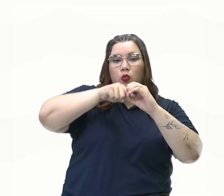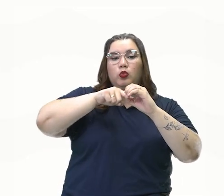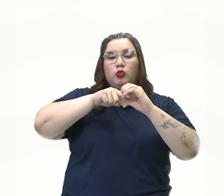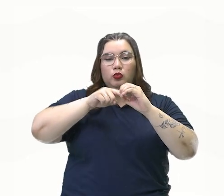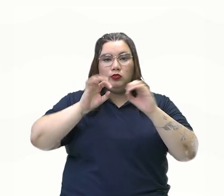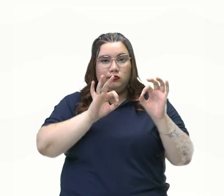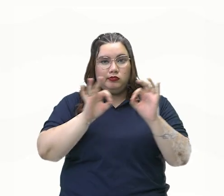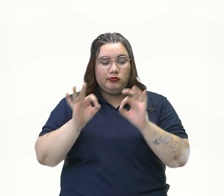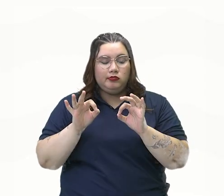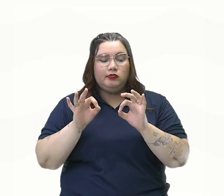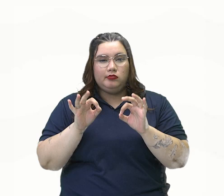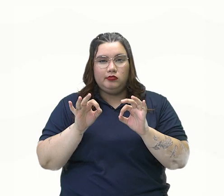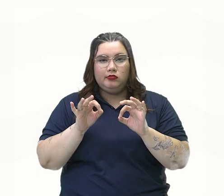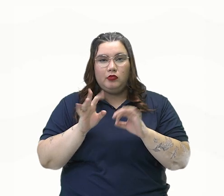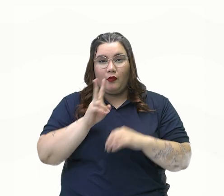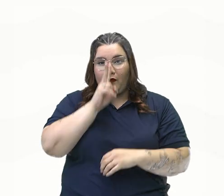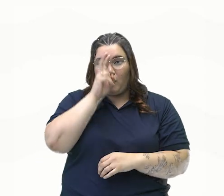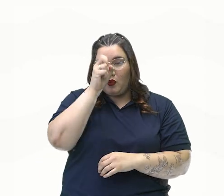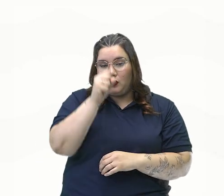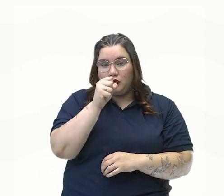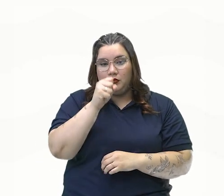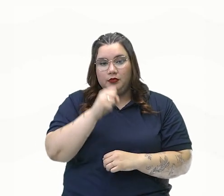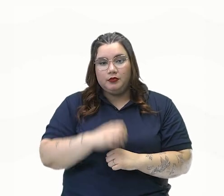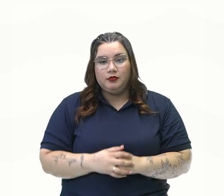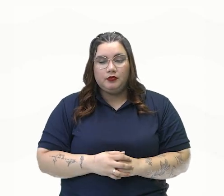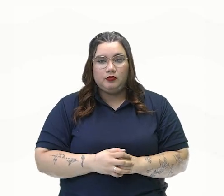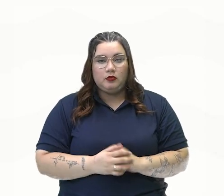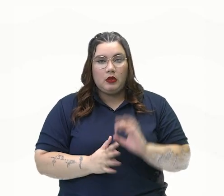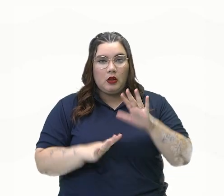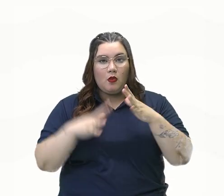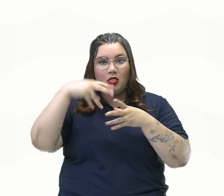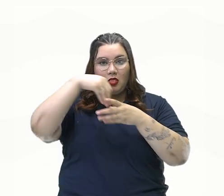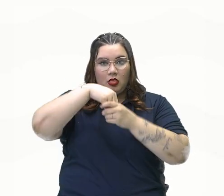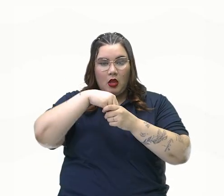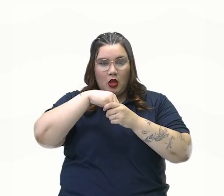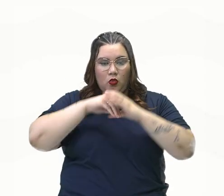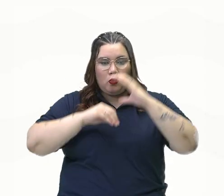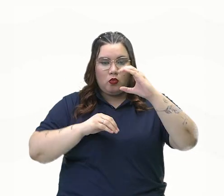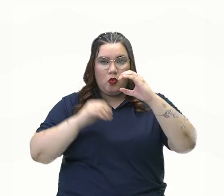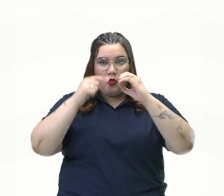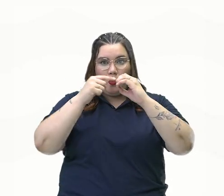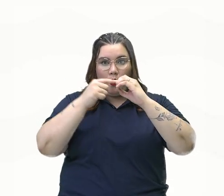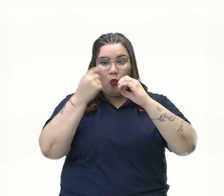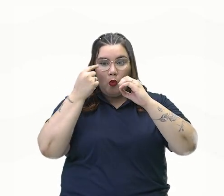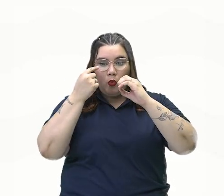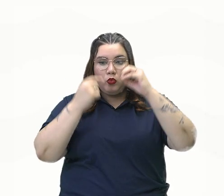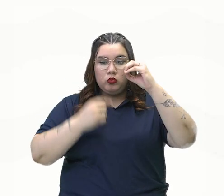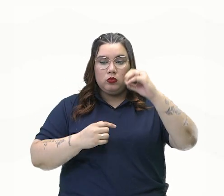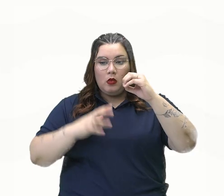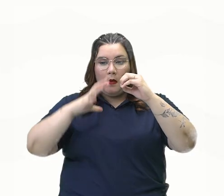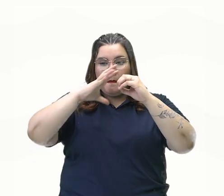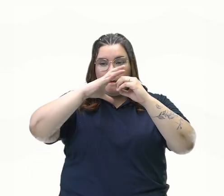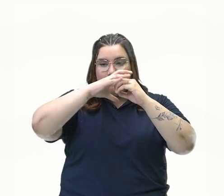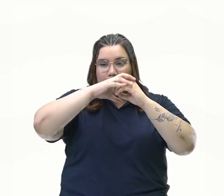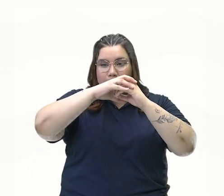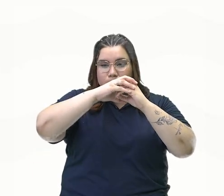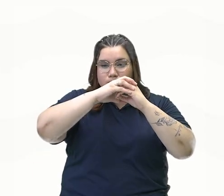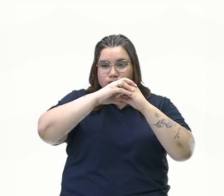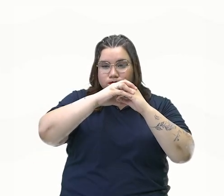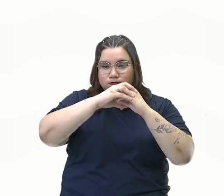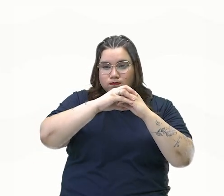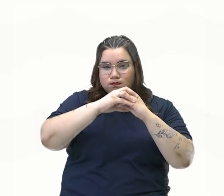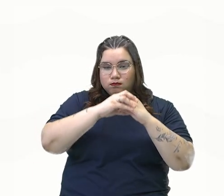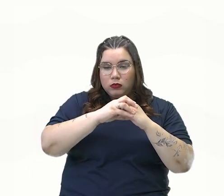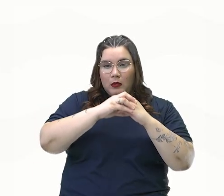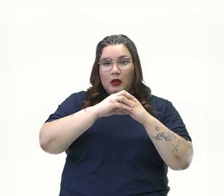Então, o olho ele tem uma pressão interna. Se essa pressão interna começa a ficar muito alta,